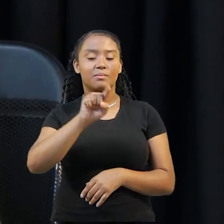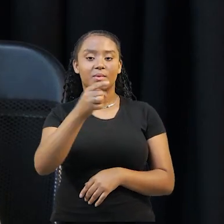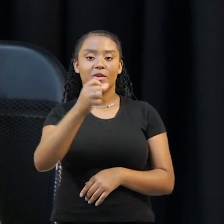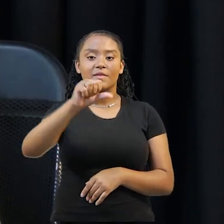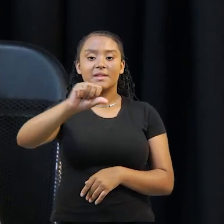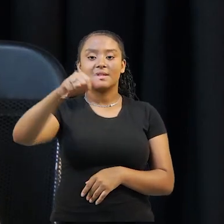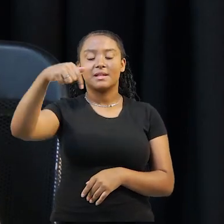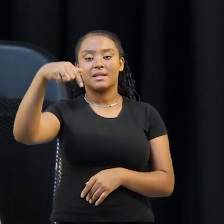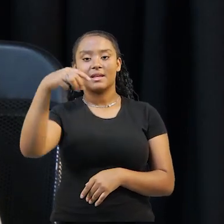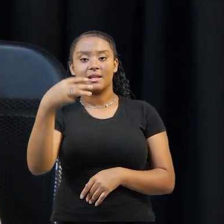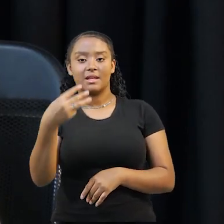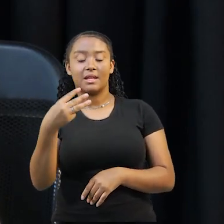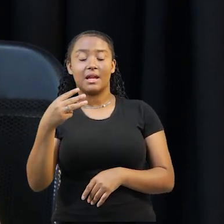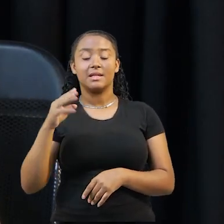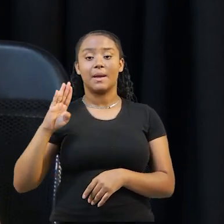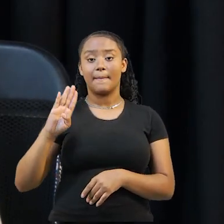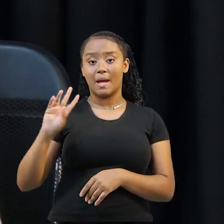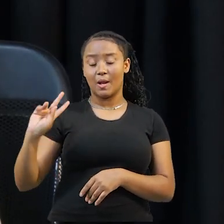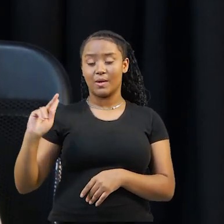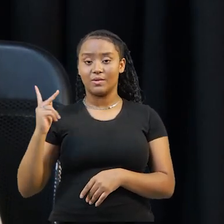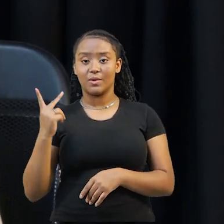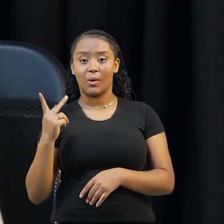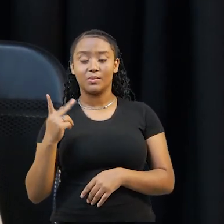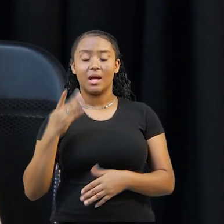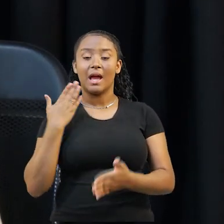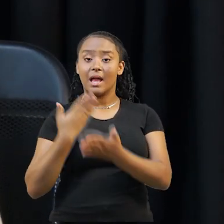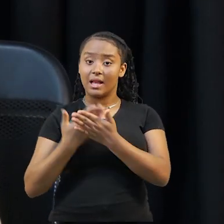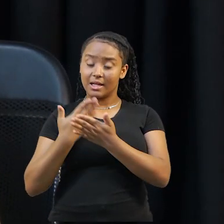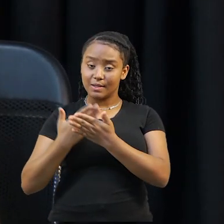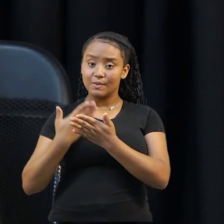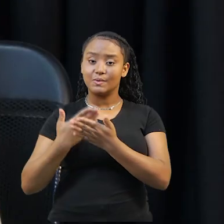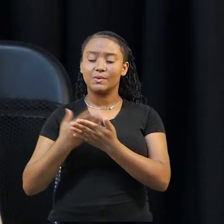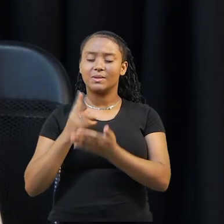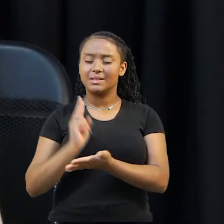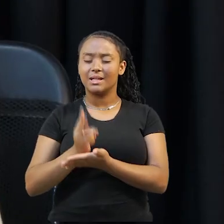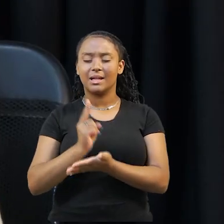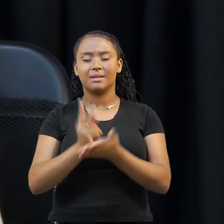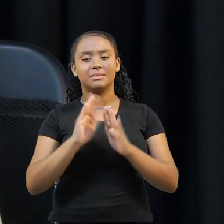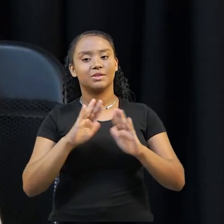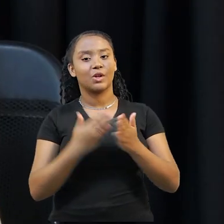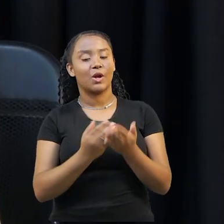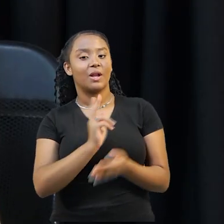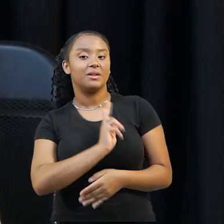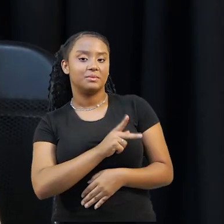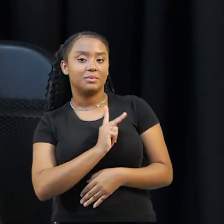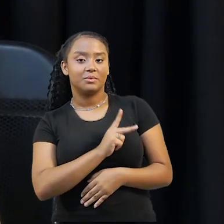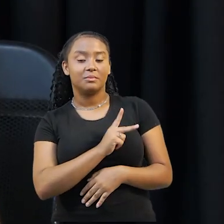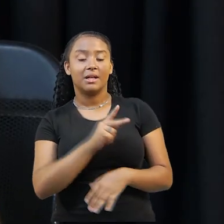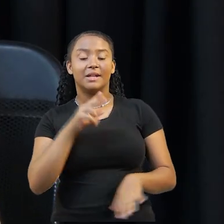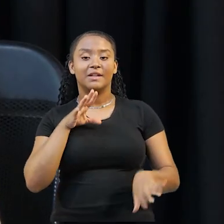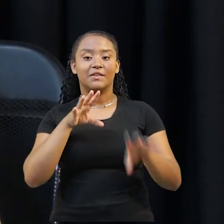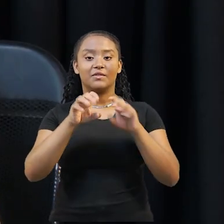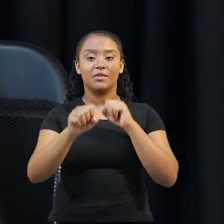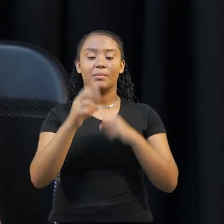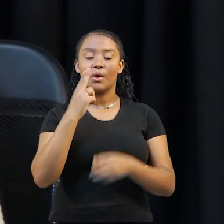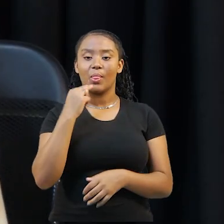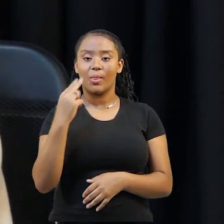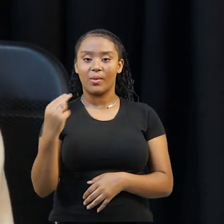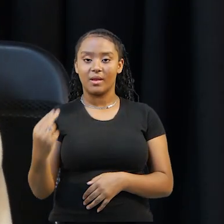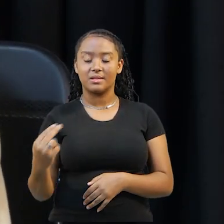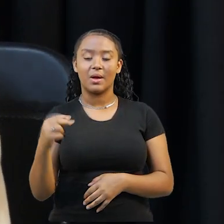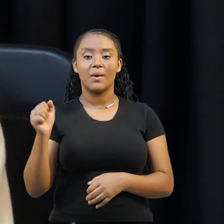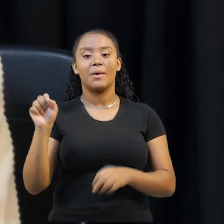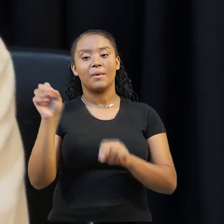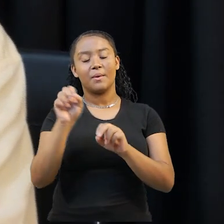Belo Horizonte. Ela estudou a vida inteira na rede pública de ensino, se formando em nutrição pela